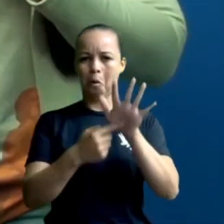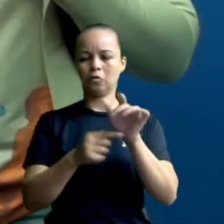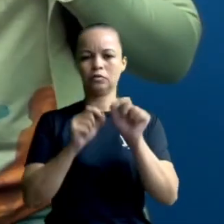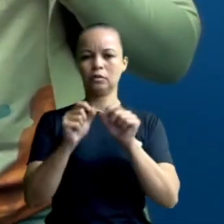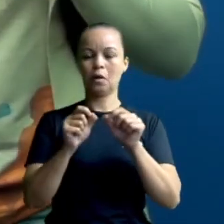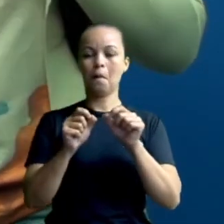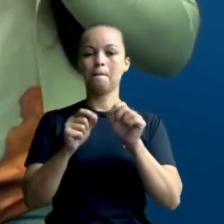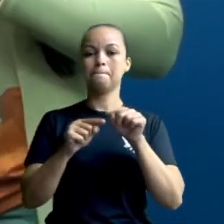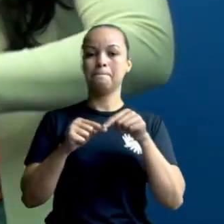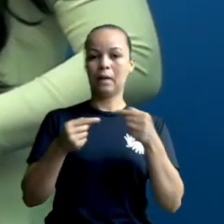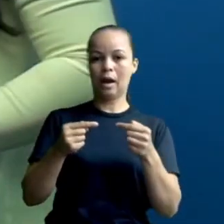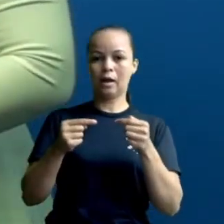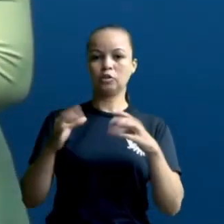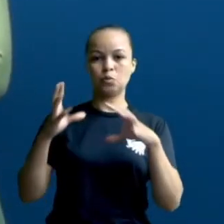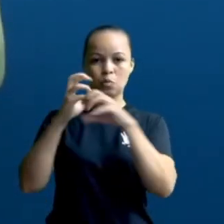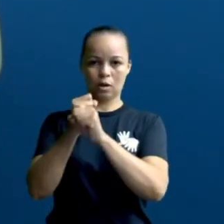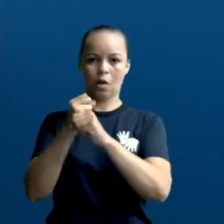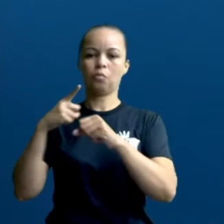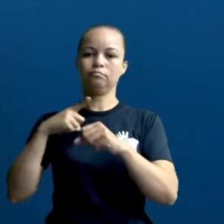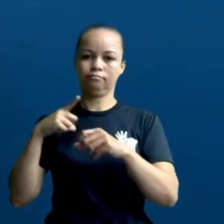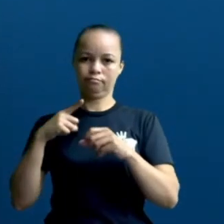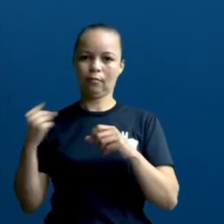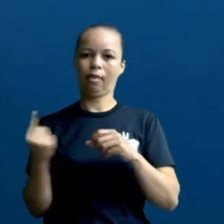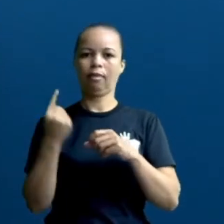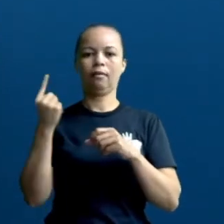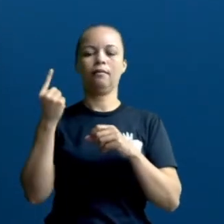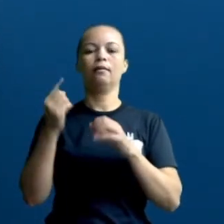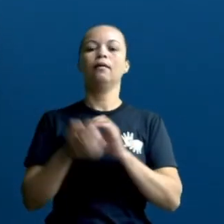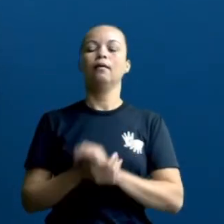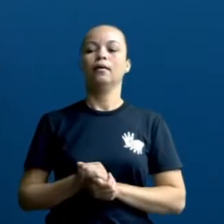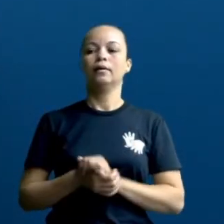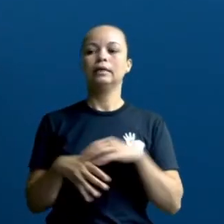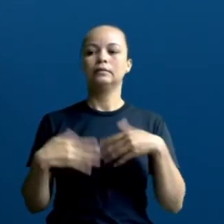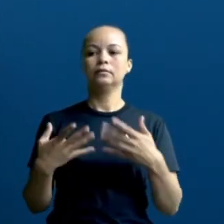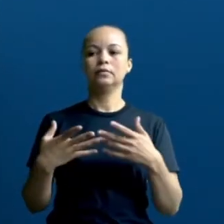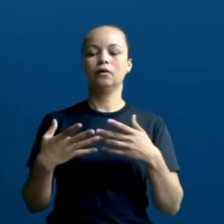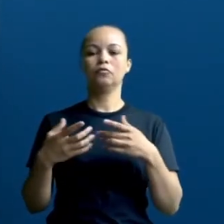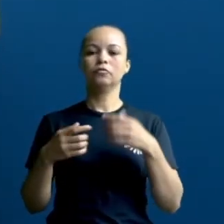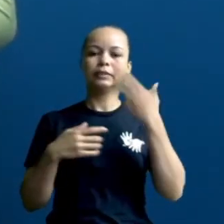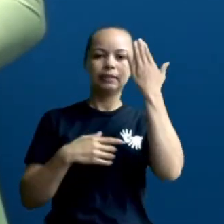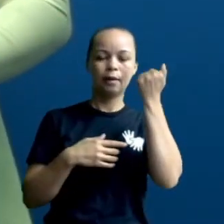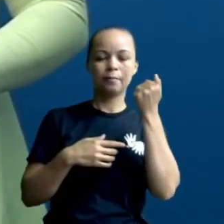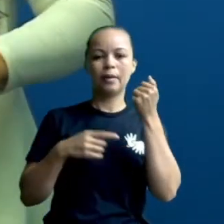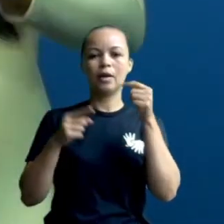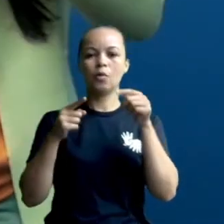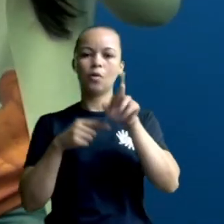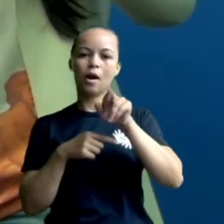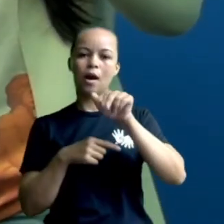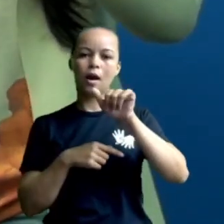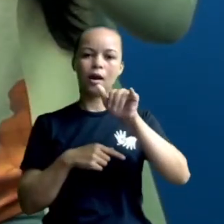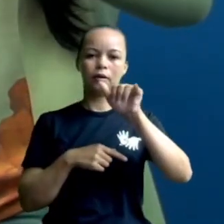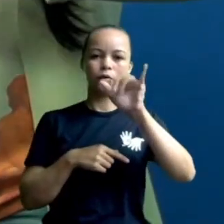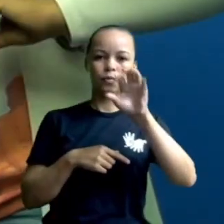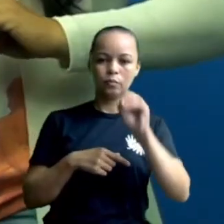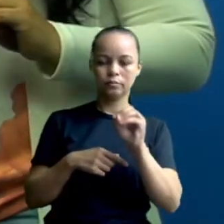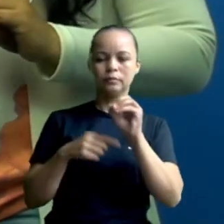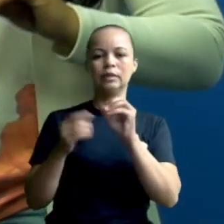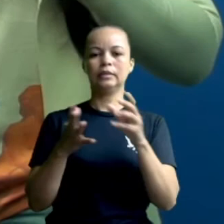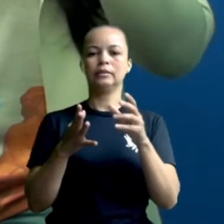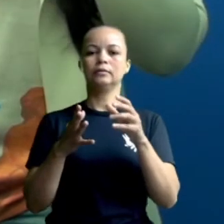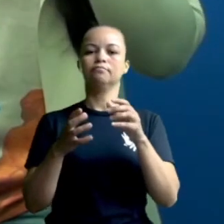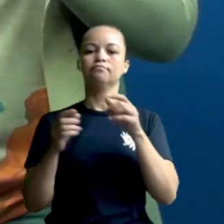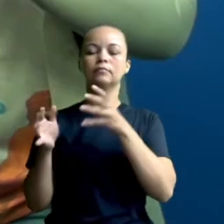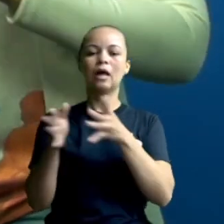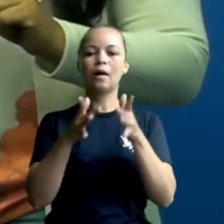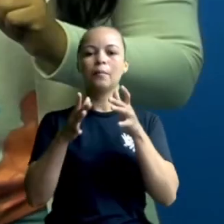no cálculo eu coloquei, tá? Então, e também vou saber aqui o raio da circunferência para depois